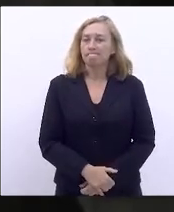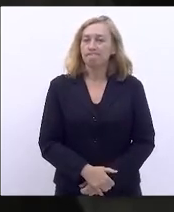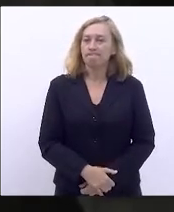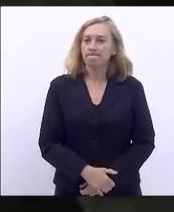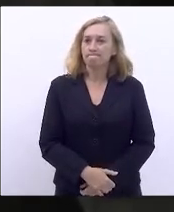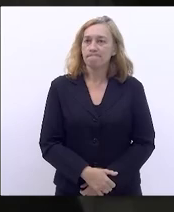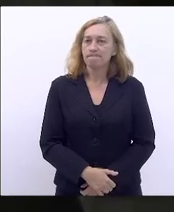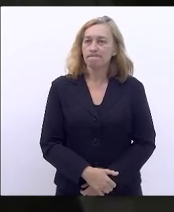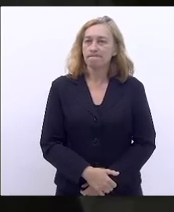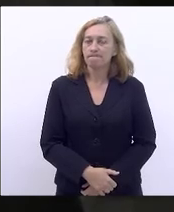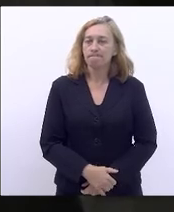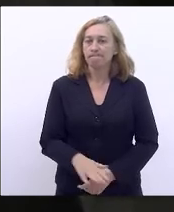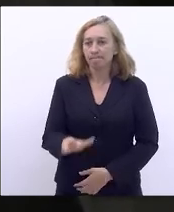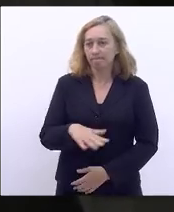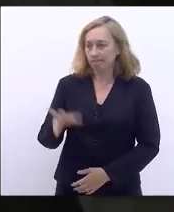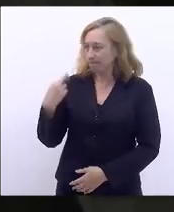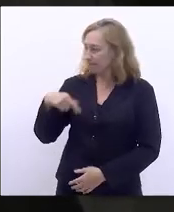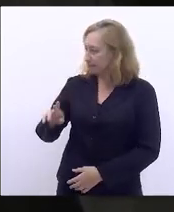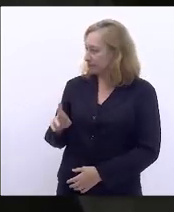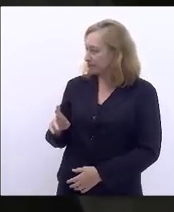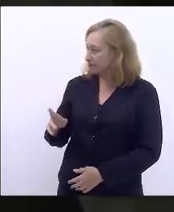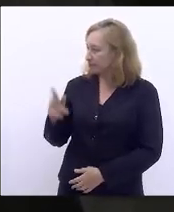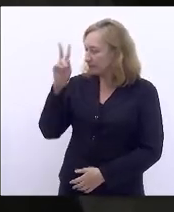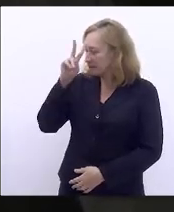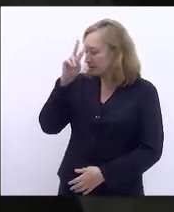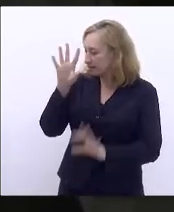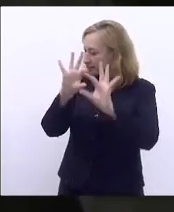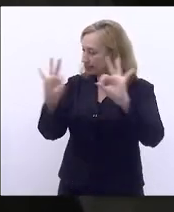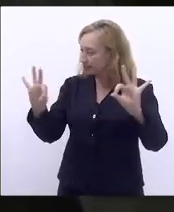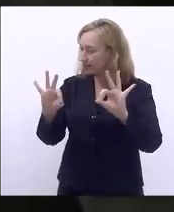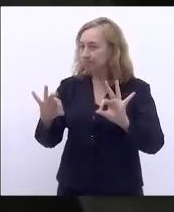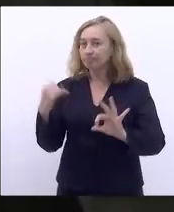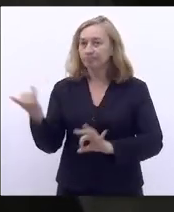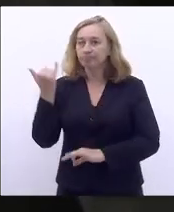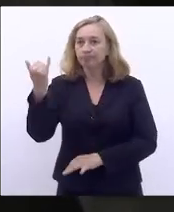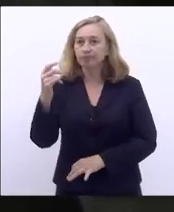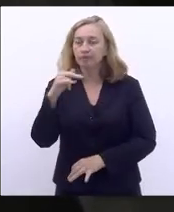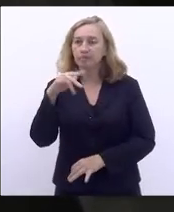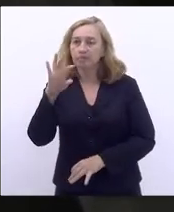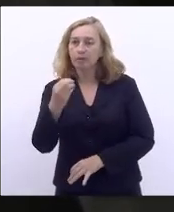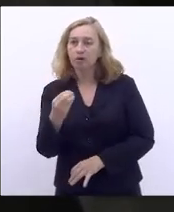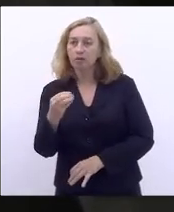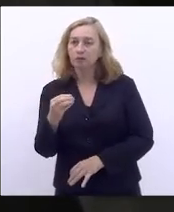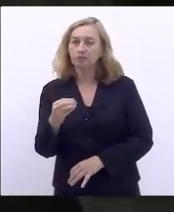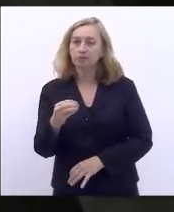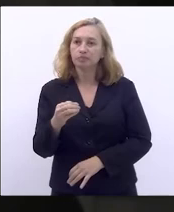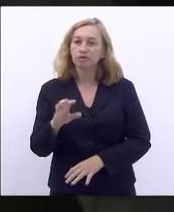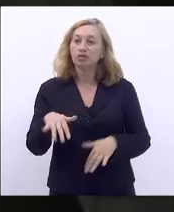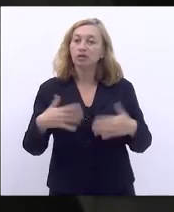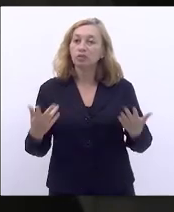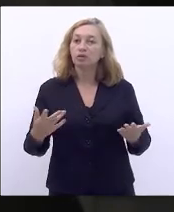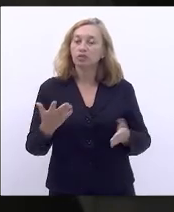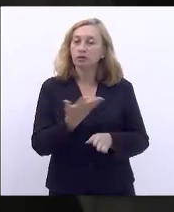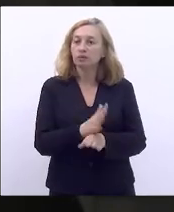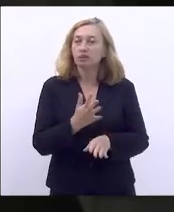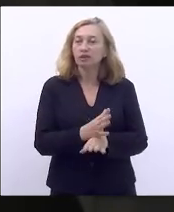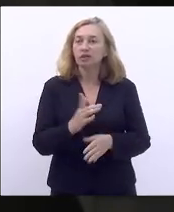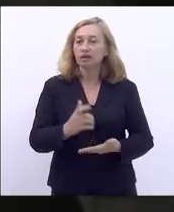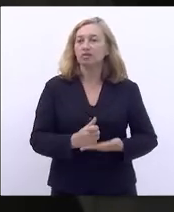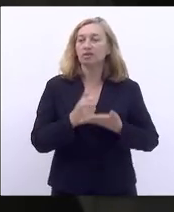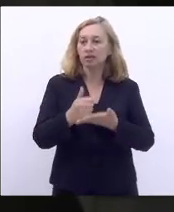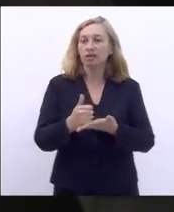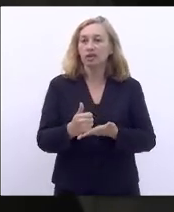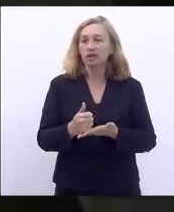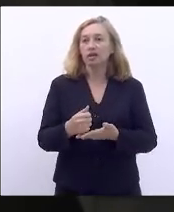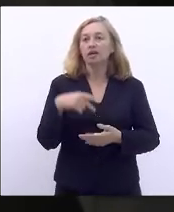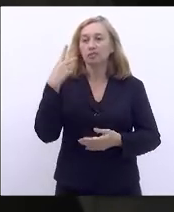no âmbito religioso, eu me lembro de uma frase célebre do Papa Paulo VI, dizendo que, quando praticada com dignidade, a